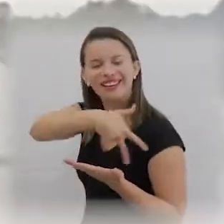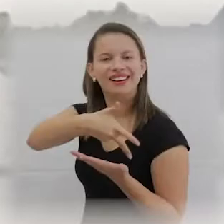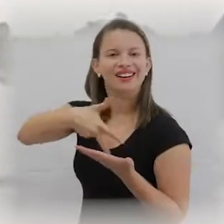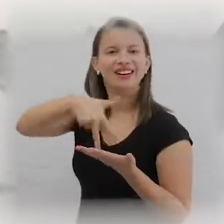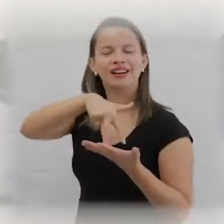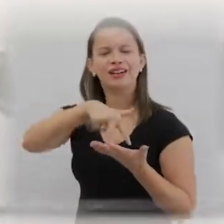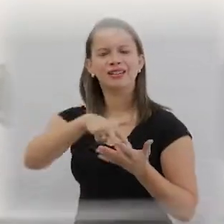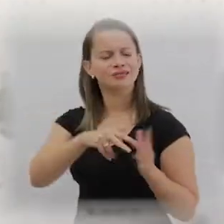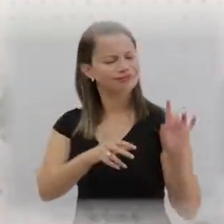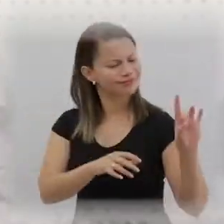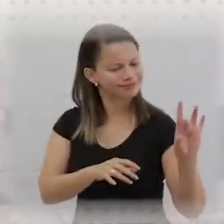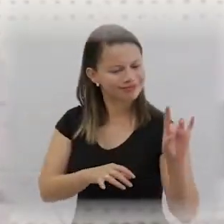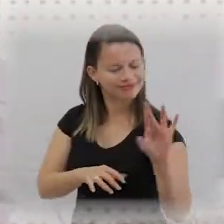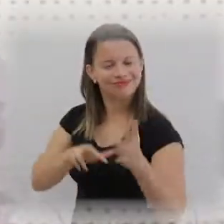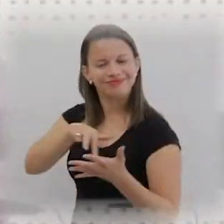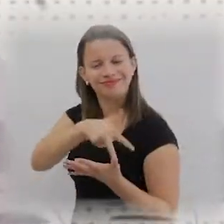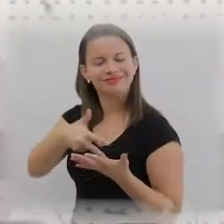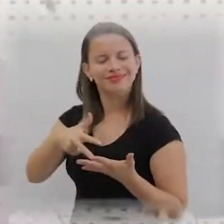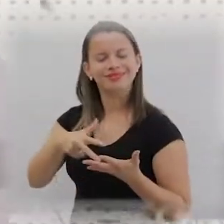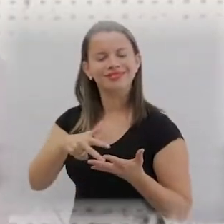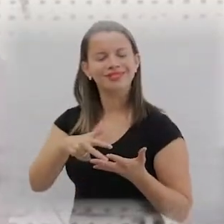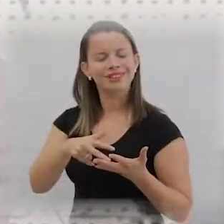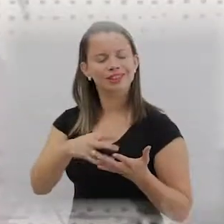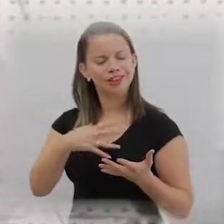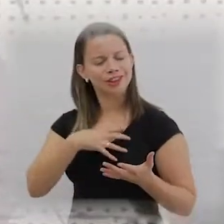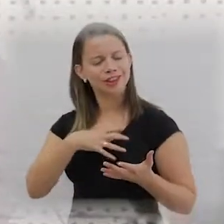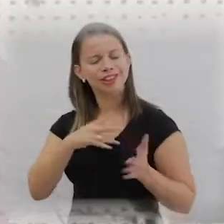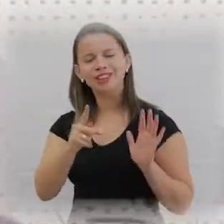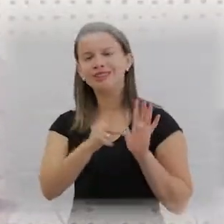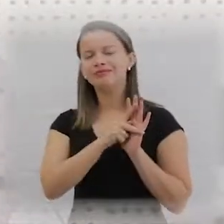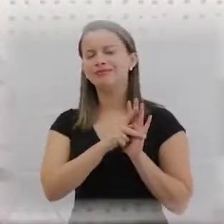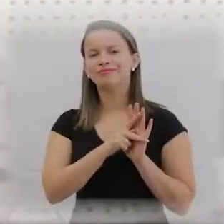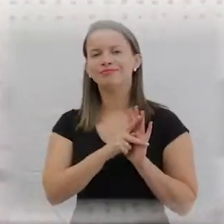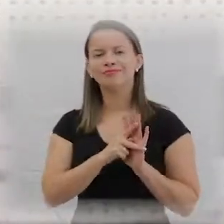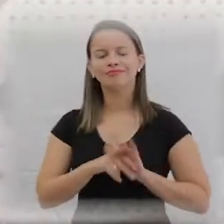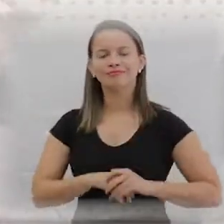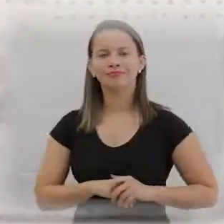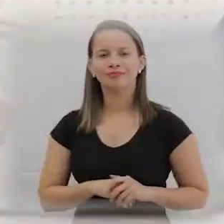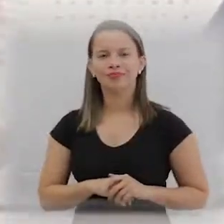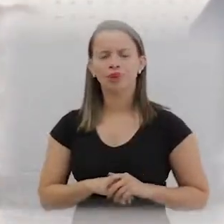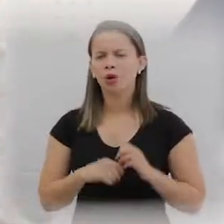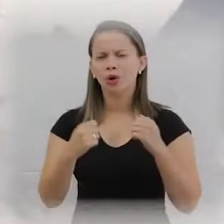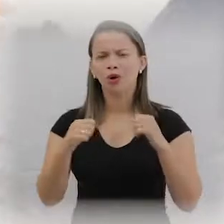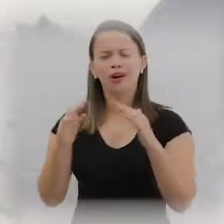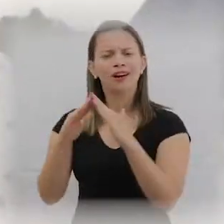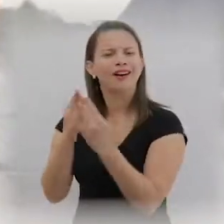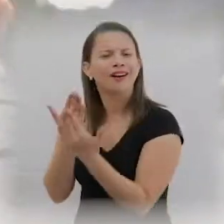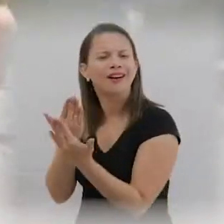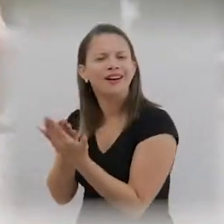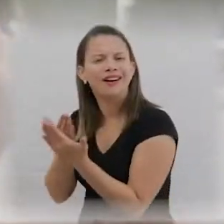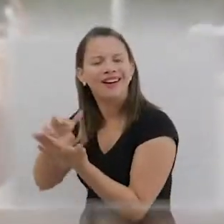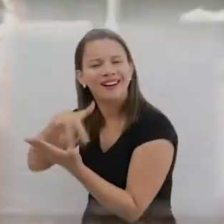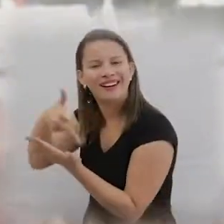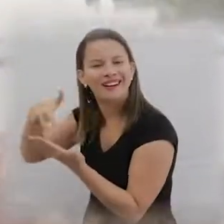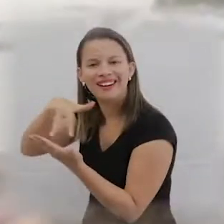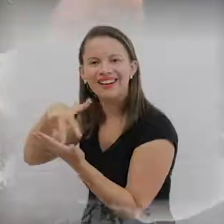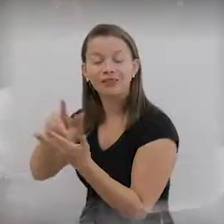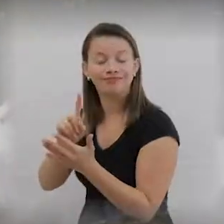Cada um dança como pode. Não precisa fazer nenhuma escola, fazer a sua